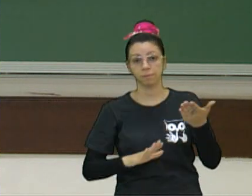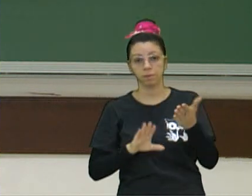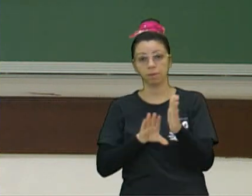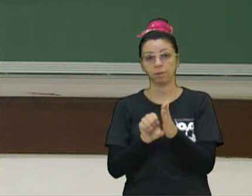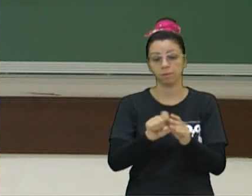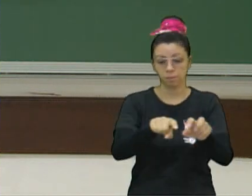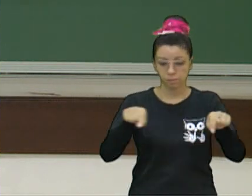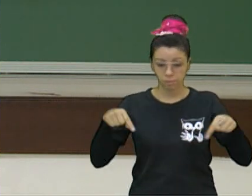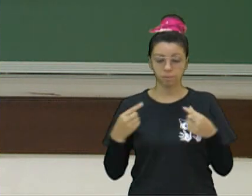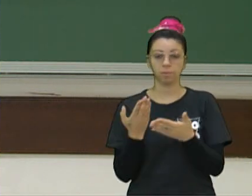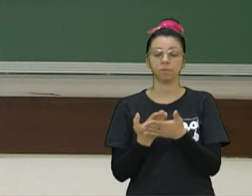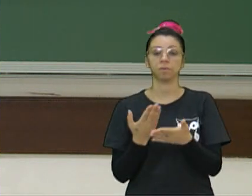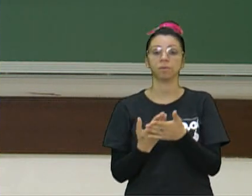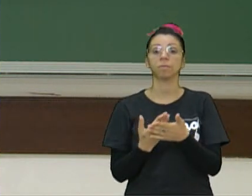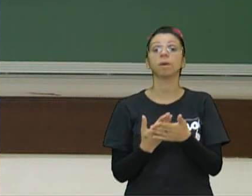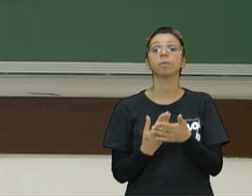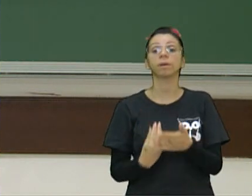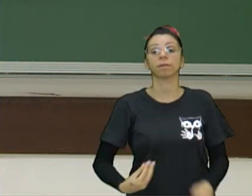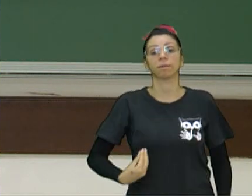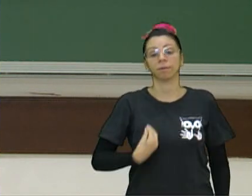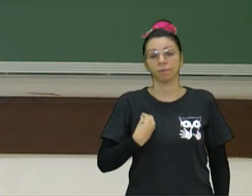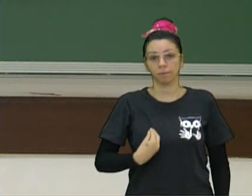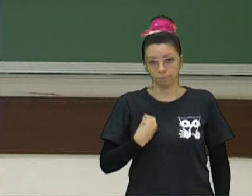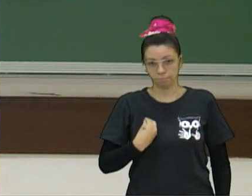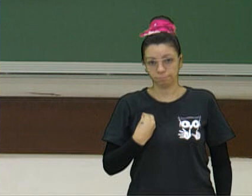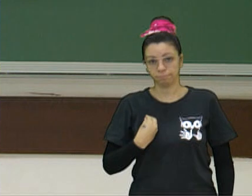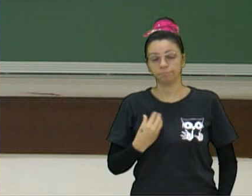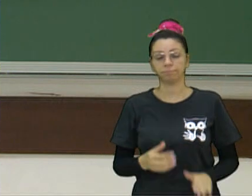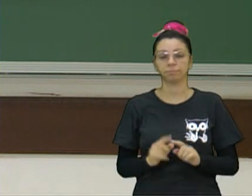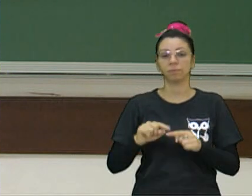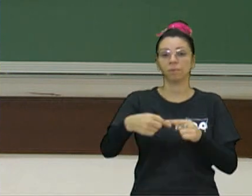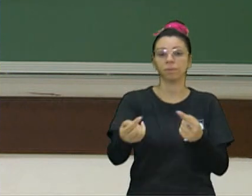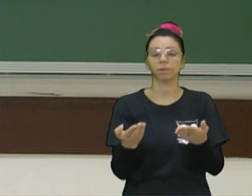para assim garantir a sua presença na aula de hoje. E na